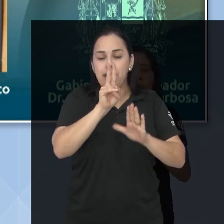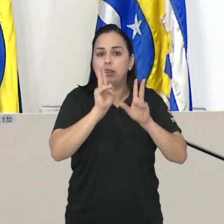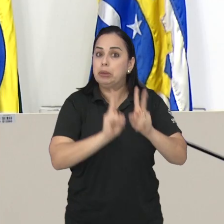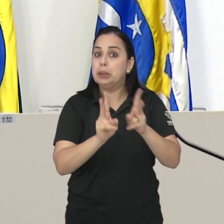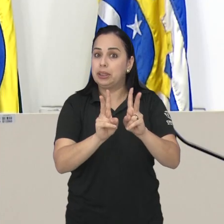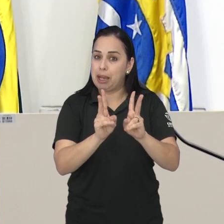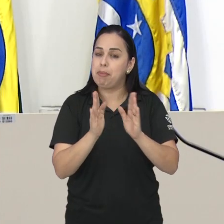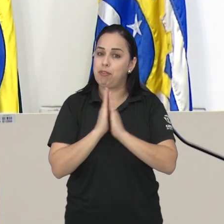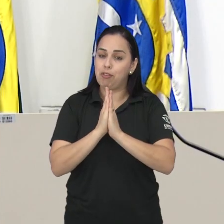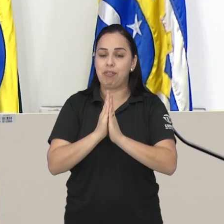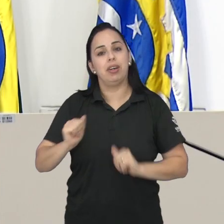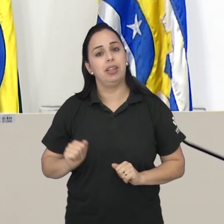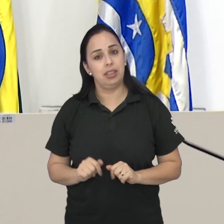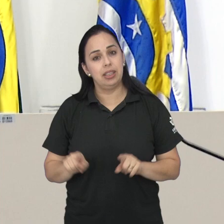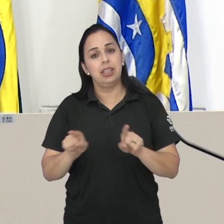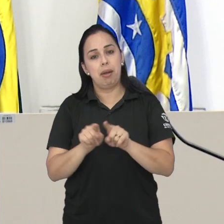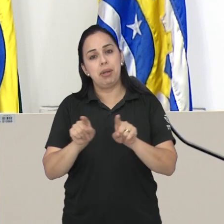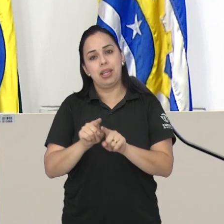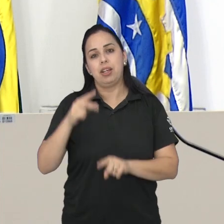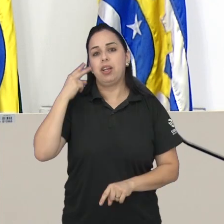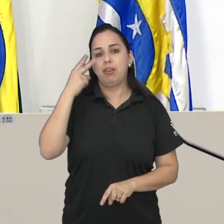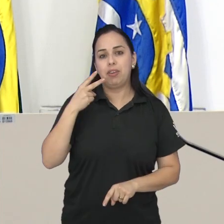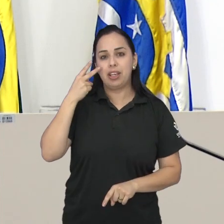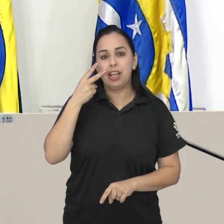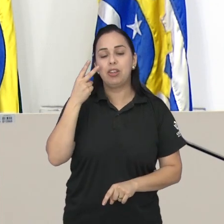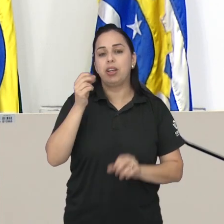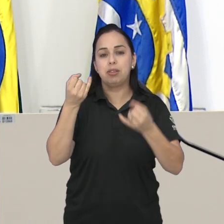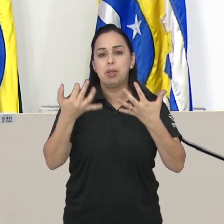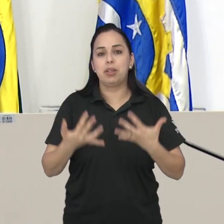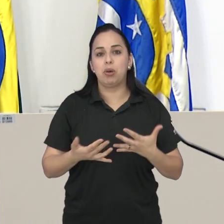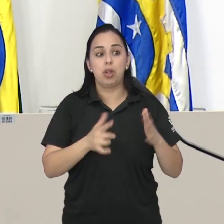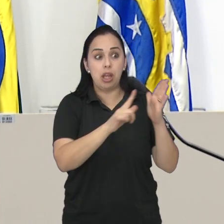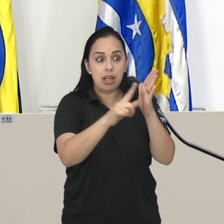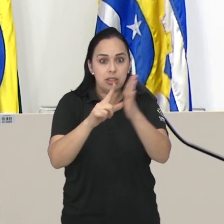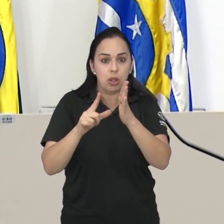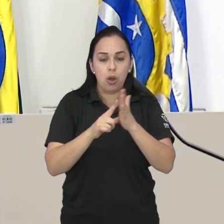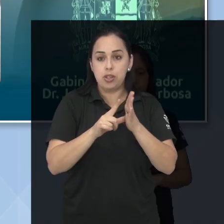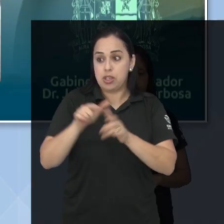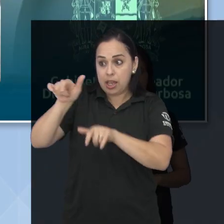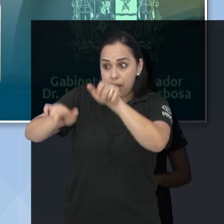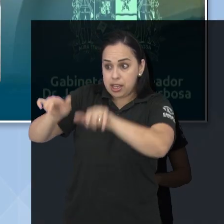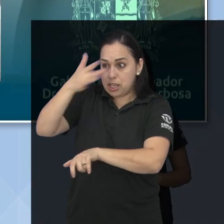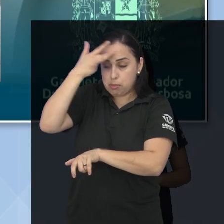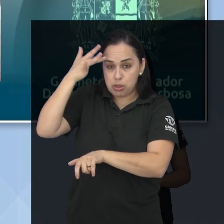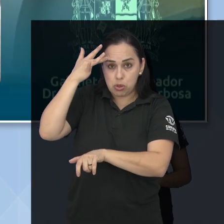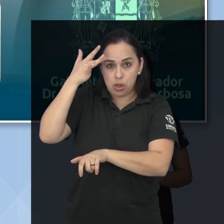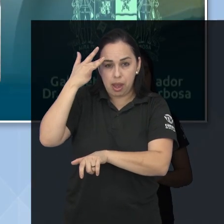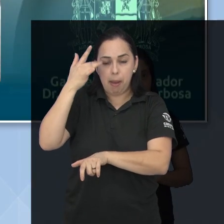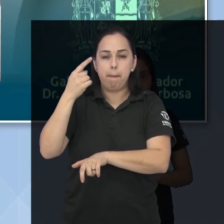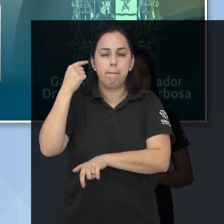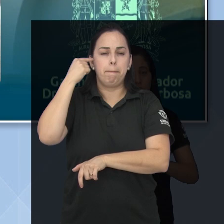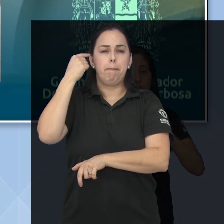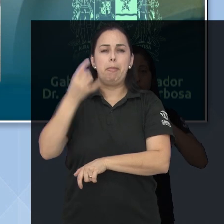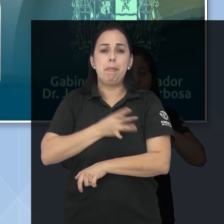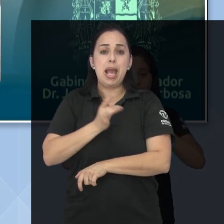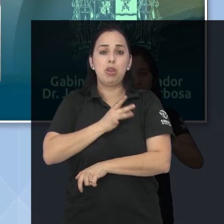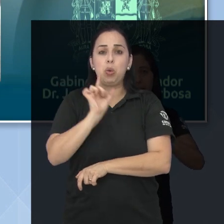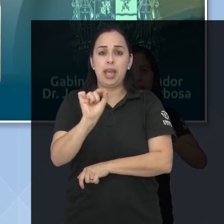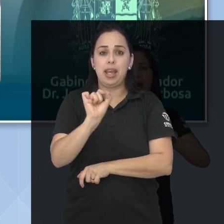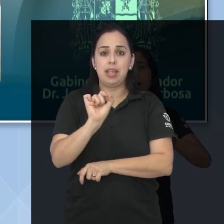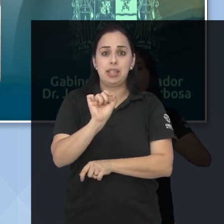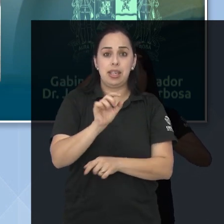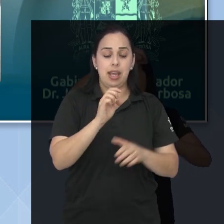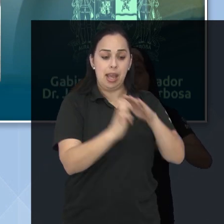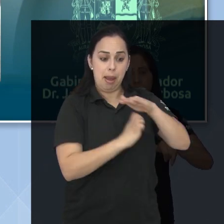históricas. Segundo o parlamentar, parte dos comerciantes e da população teme que uma concessão do espaço